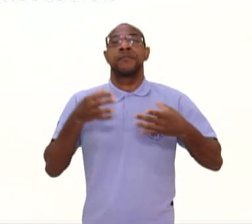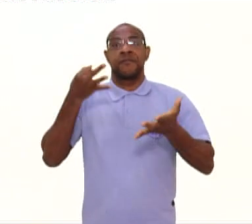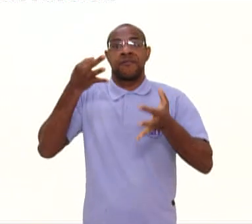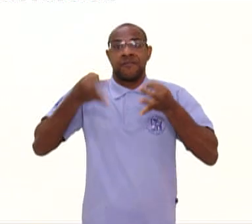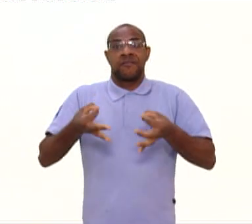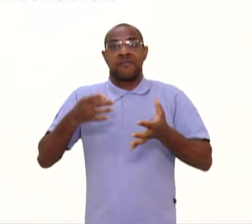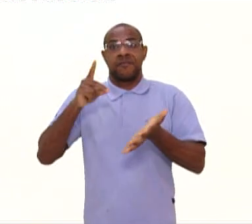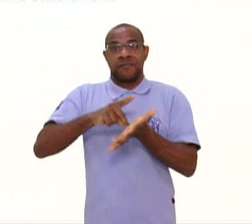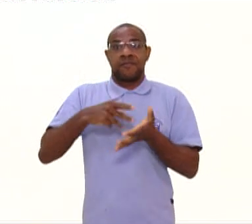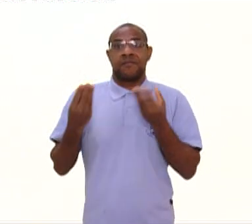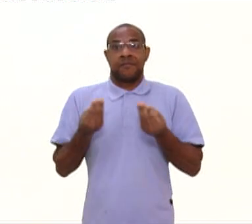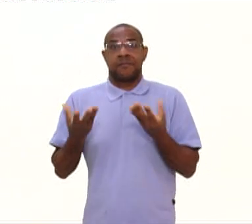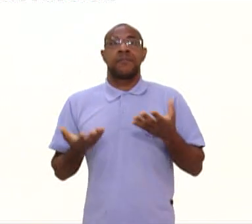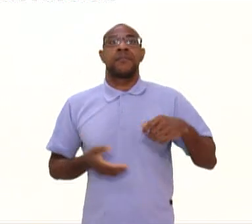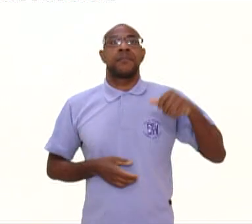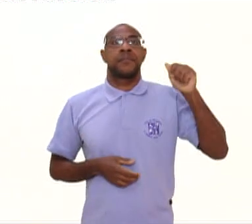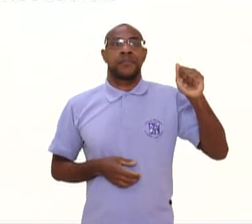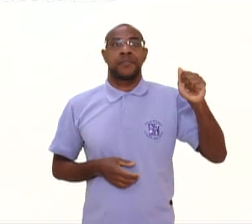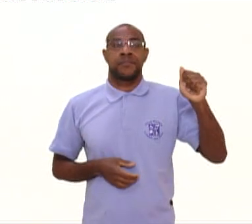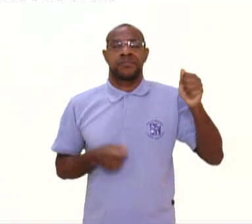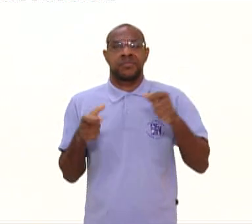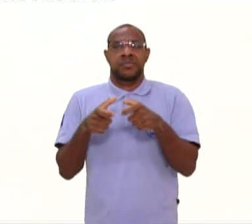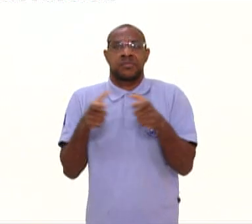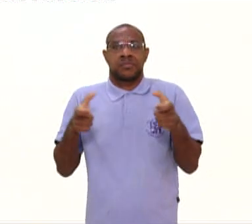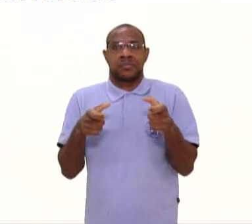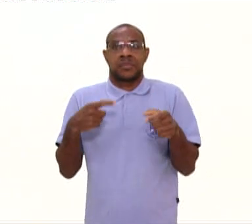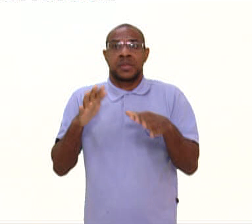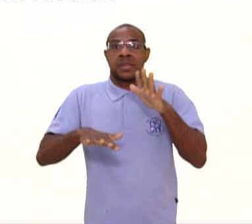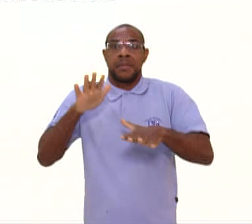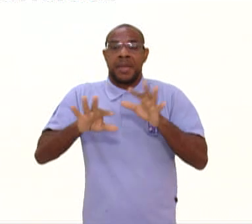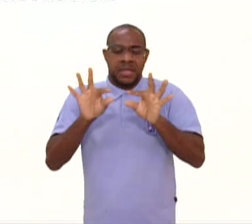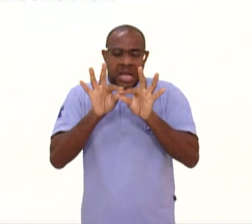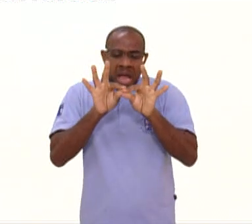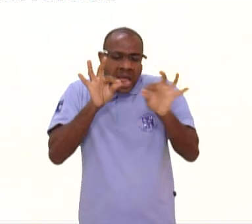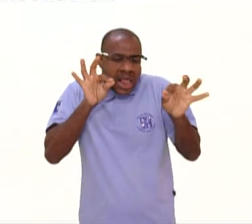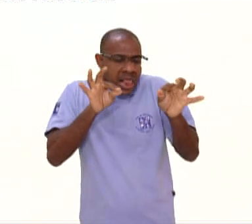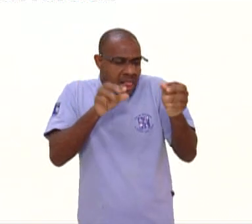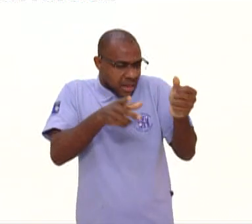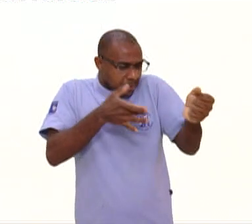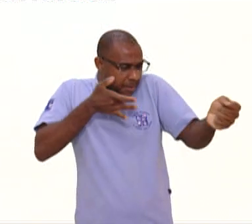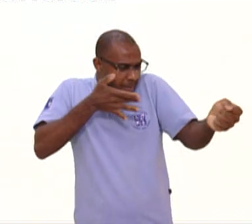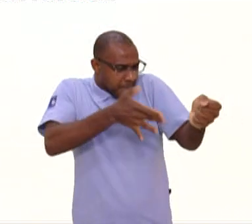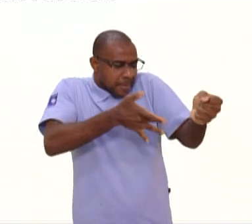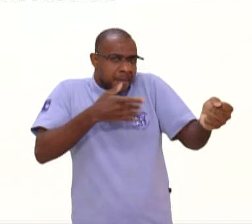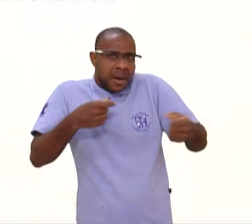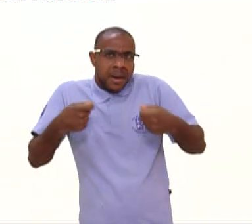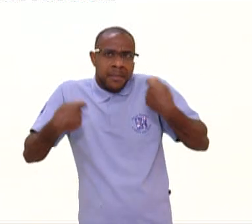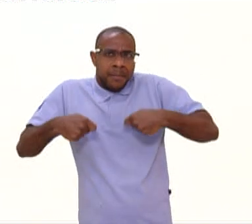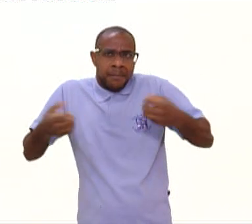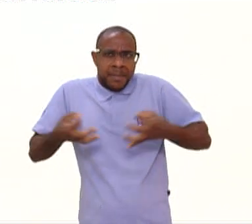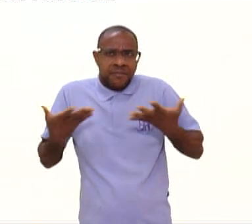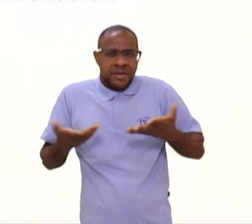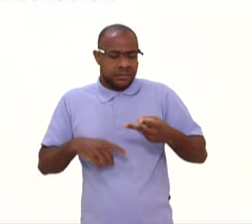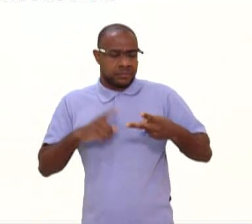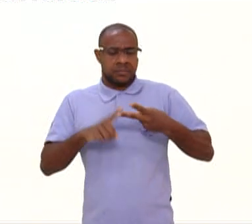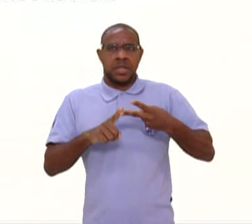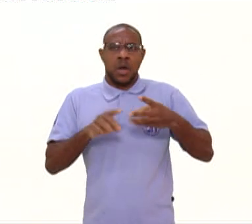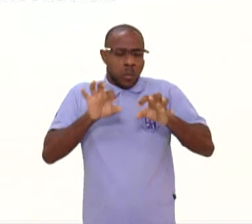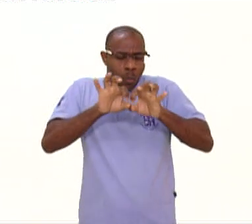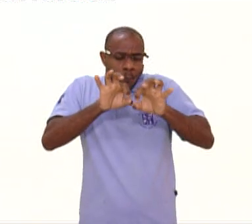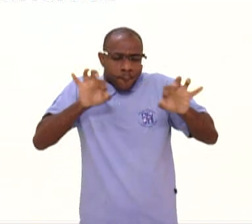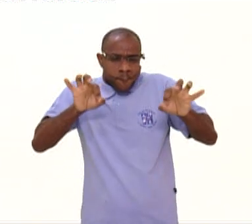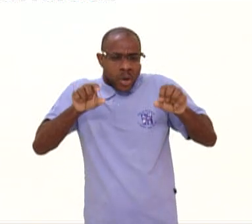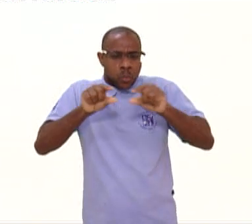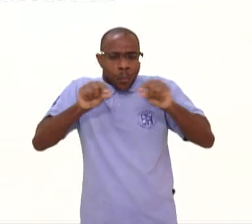existe uma relação entre o tamanho da corda e a nota musical emitida? Segunda, a espessura da corda